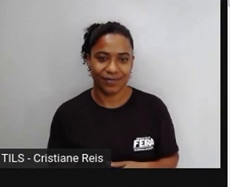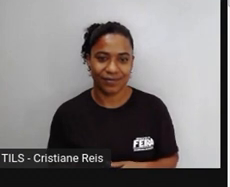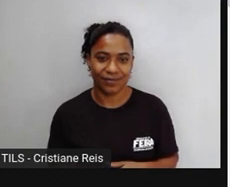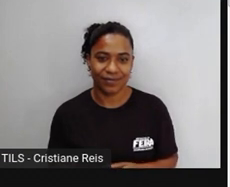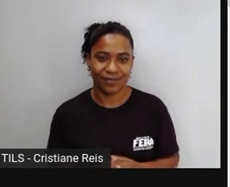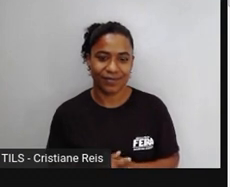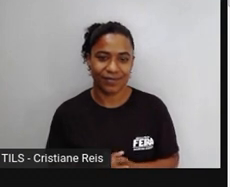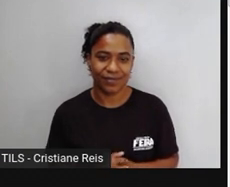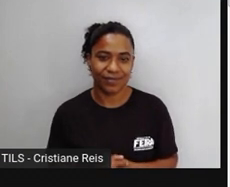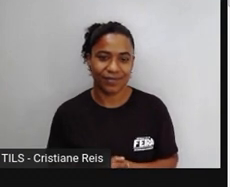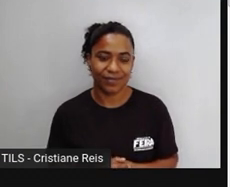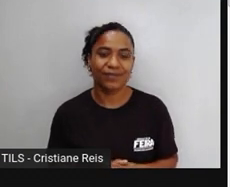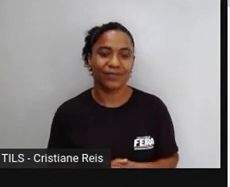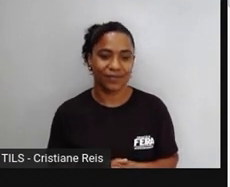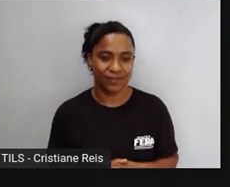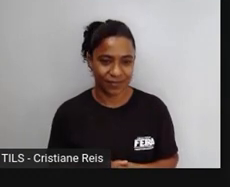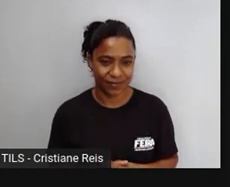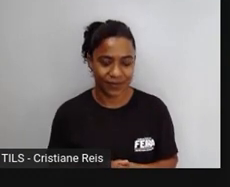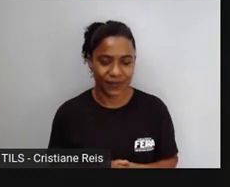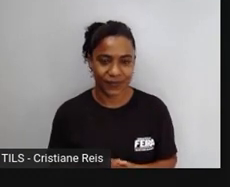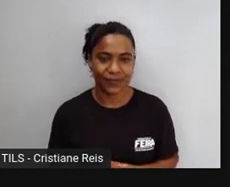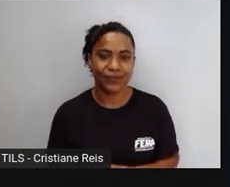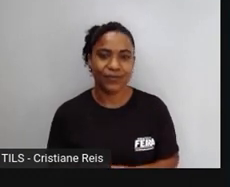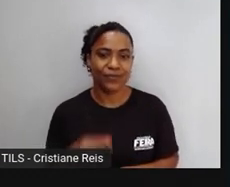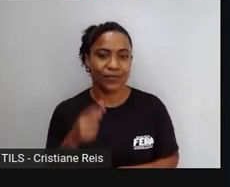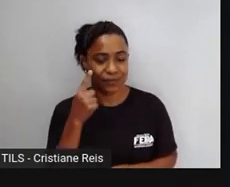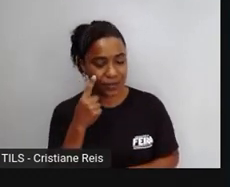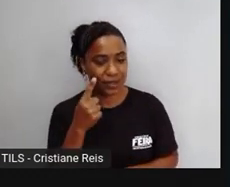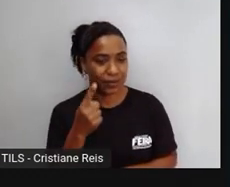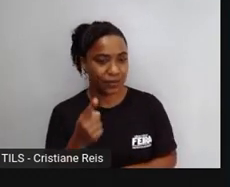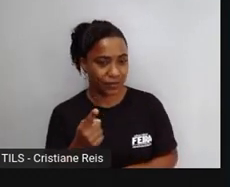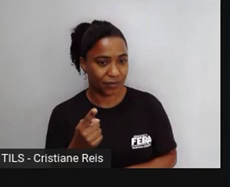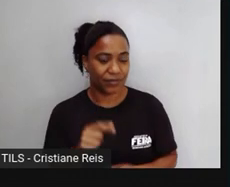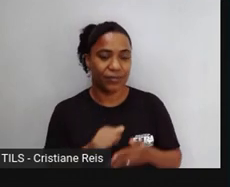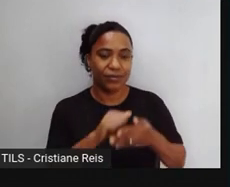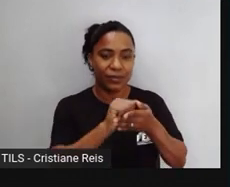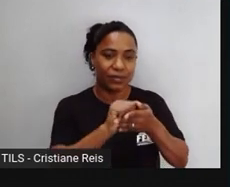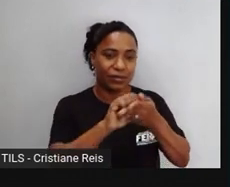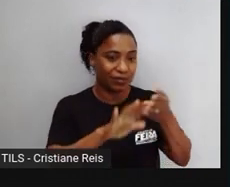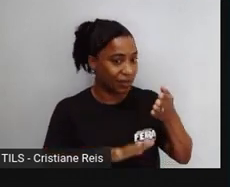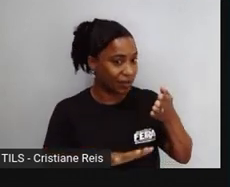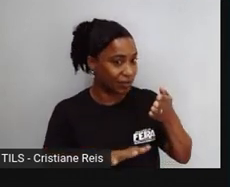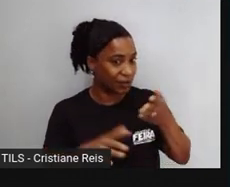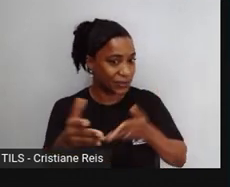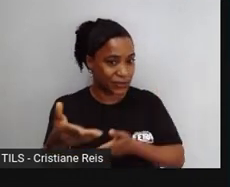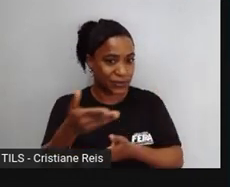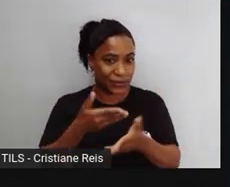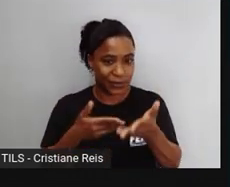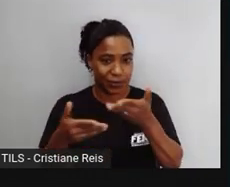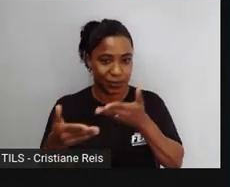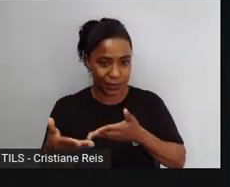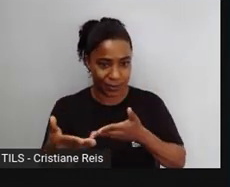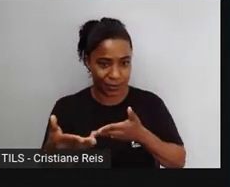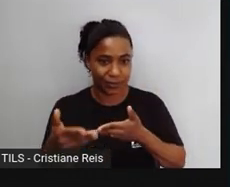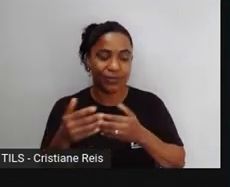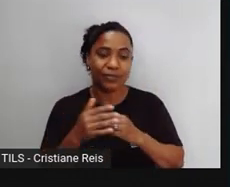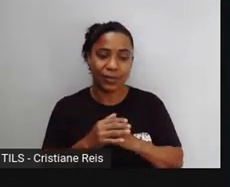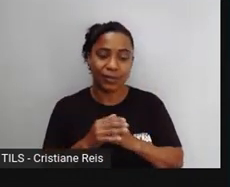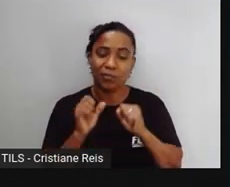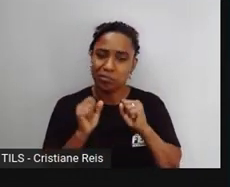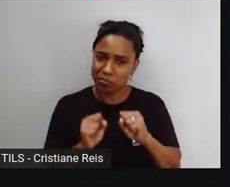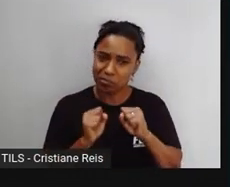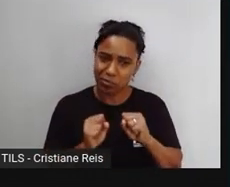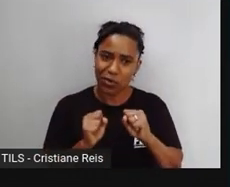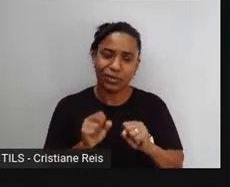Então, vocês já sabem que essas atividades interativas, vocês podem respondê-las quantas vezes achar necessário